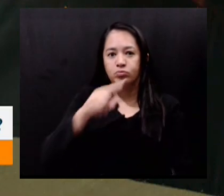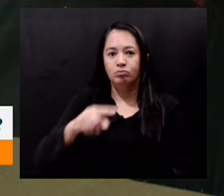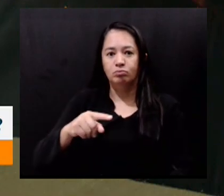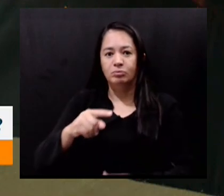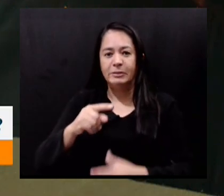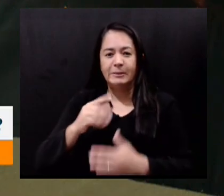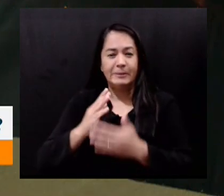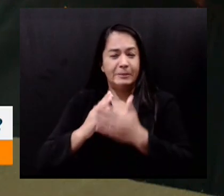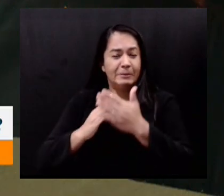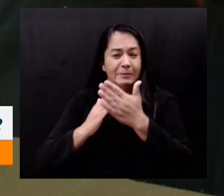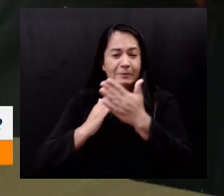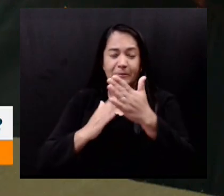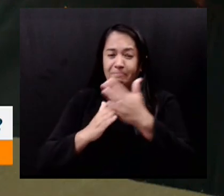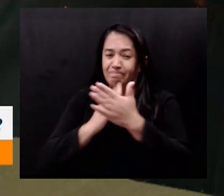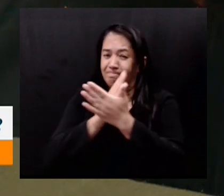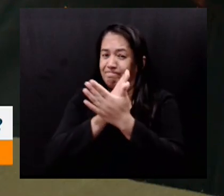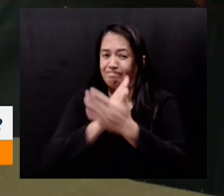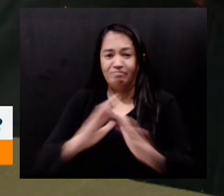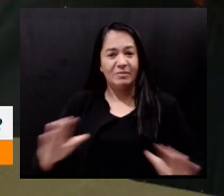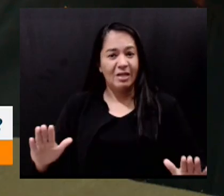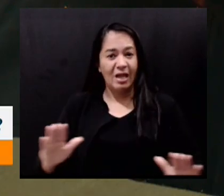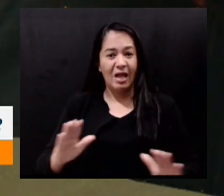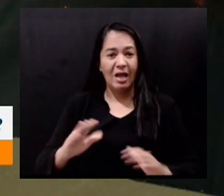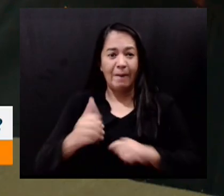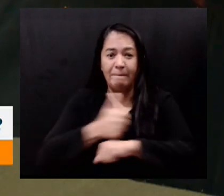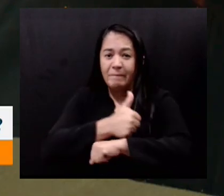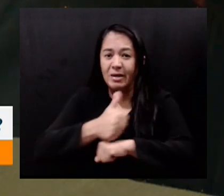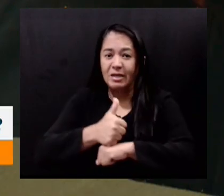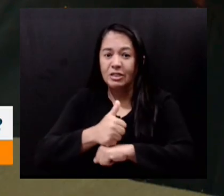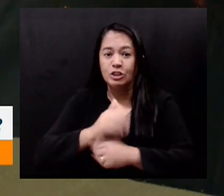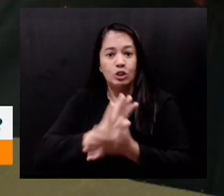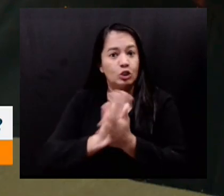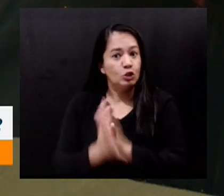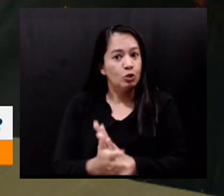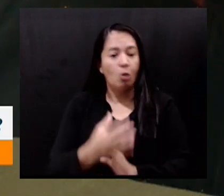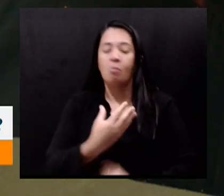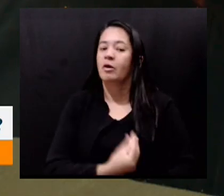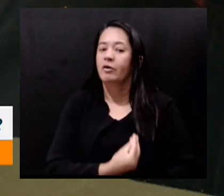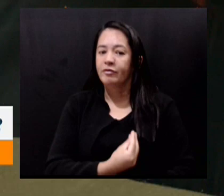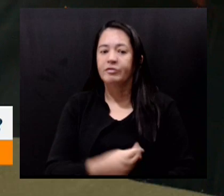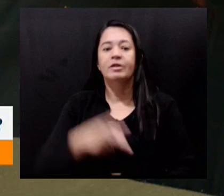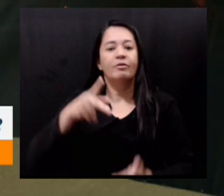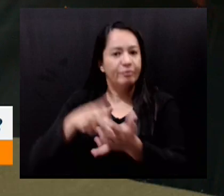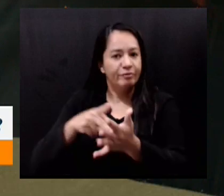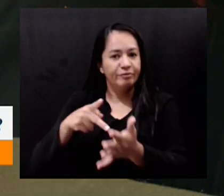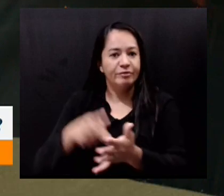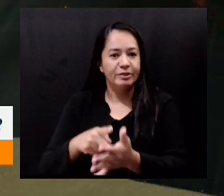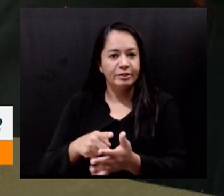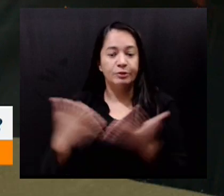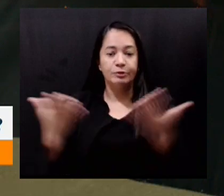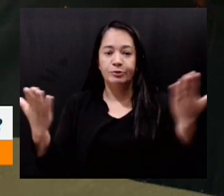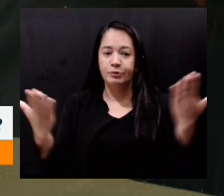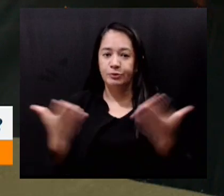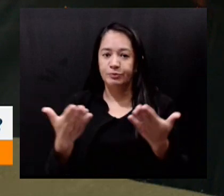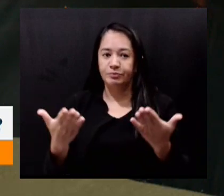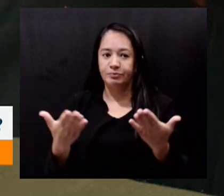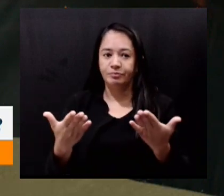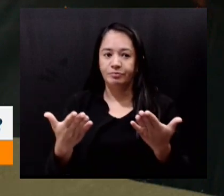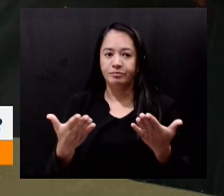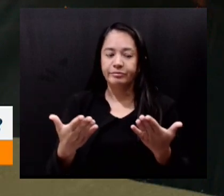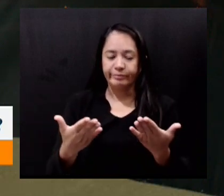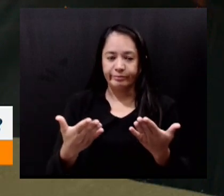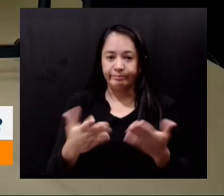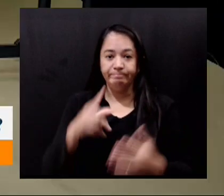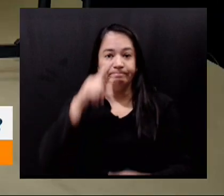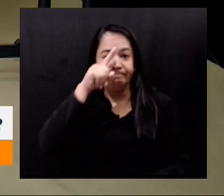uma carreira, uma vida, é verdade. Suzana, hoje, o risco real de uma